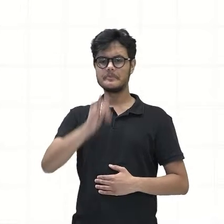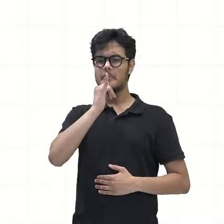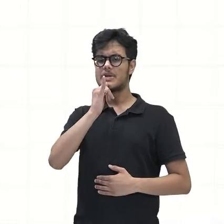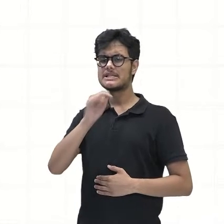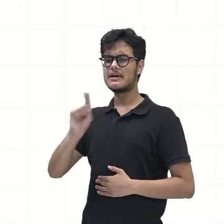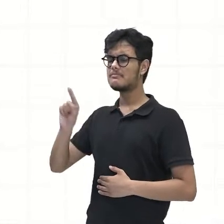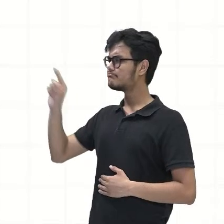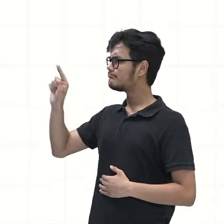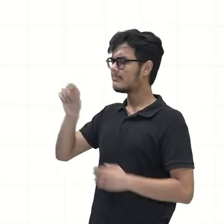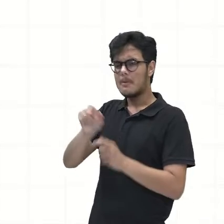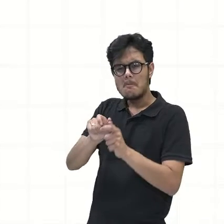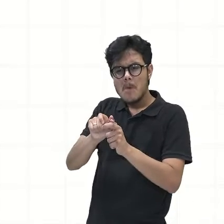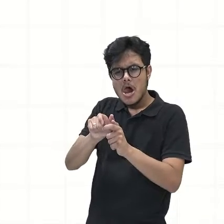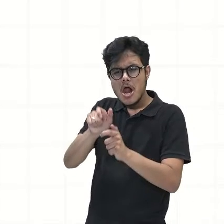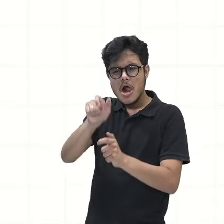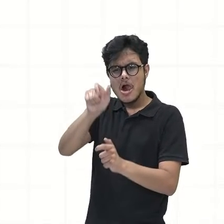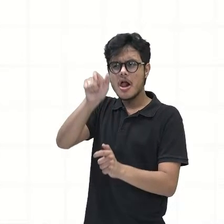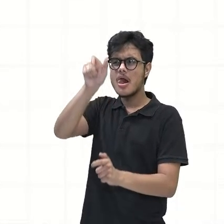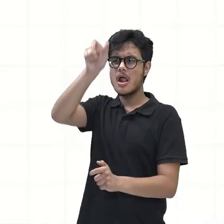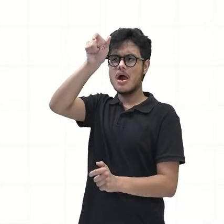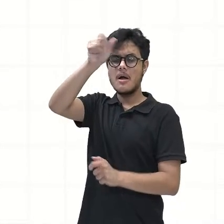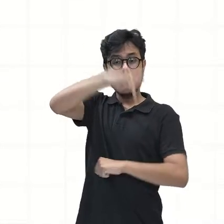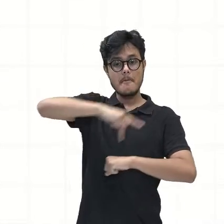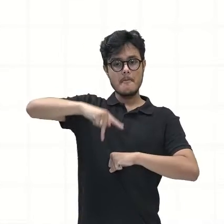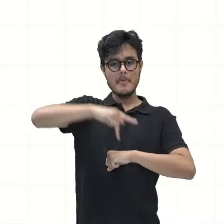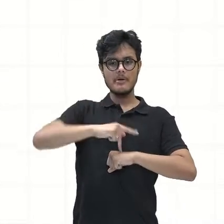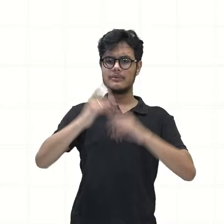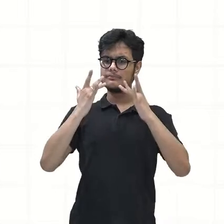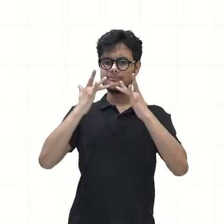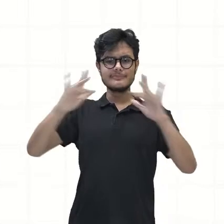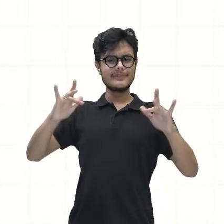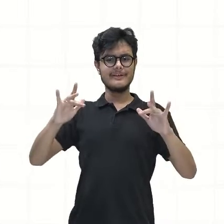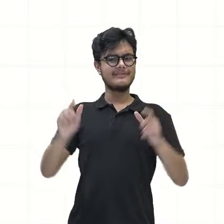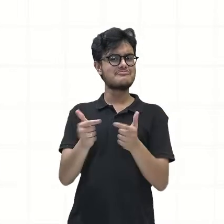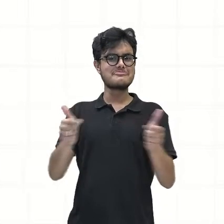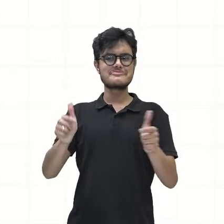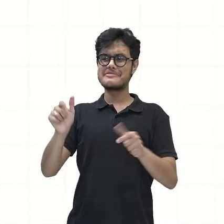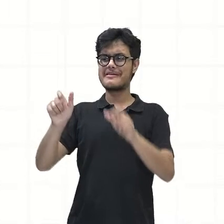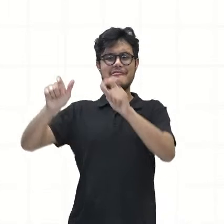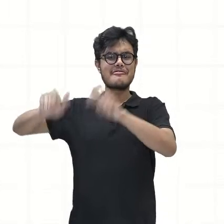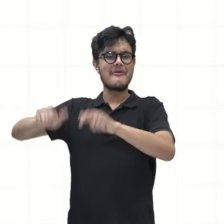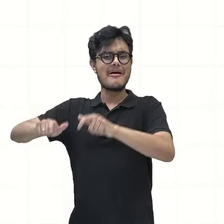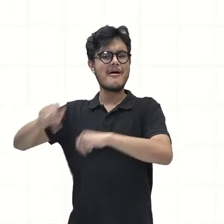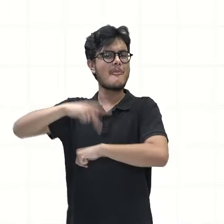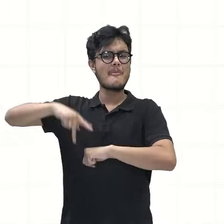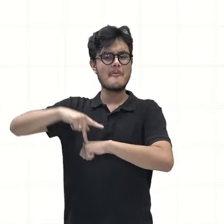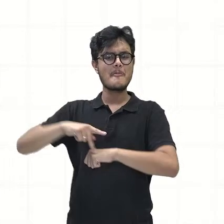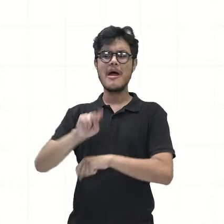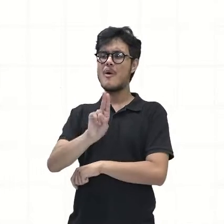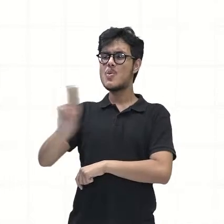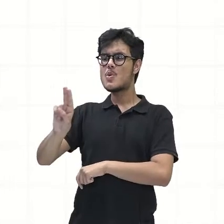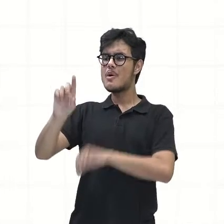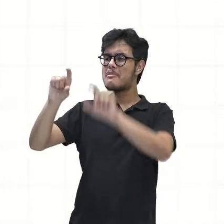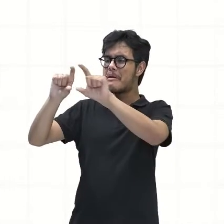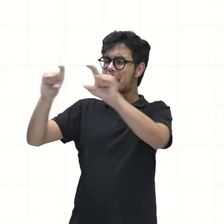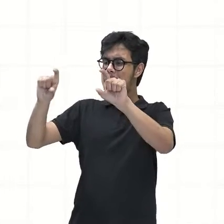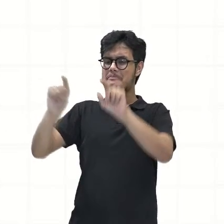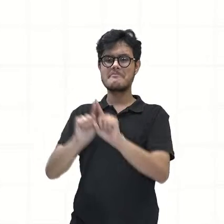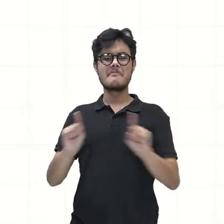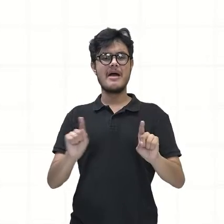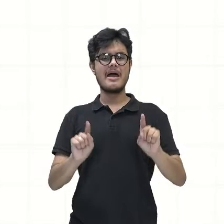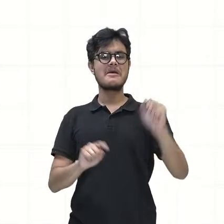que eu não sei qual é, porque eu não tenho uma legenda, eu não sei que país é esse, ele simplesmente falou que o